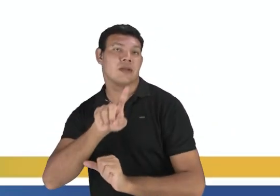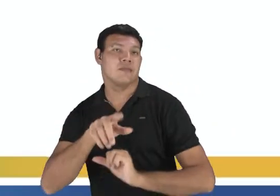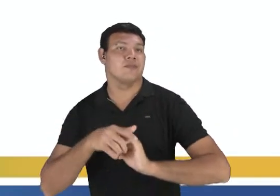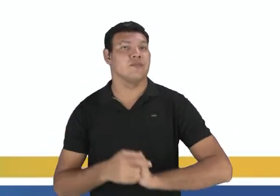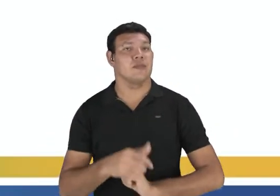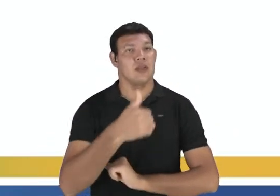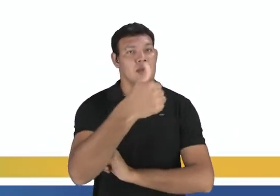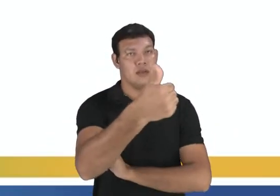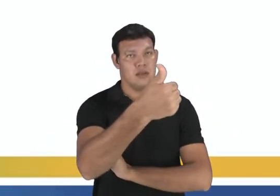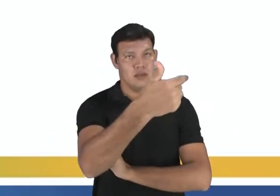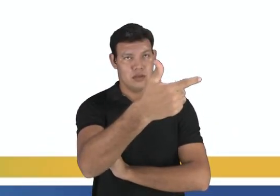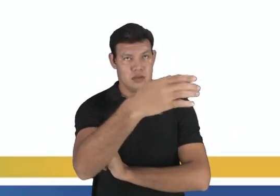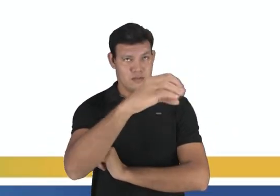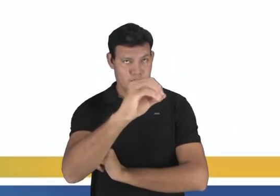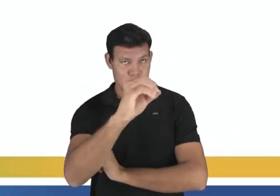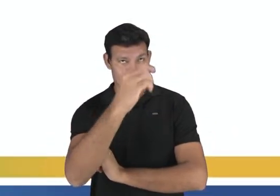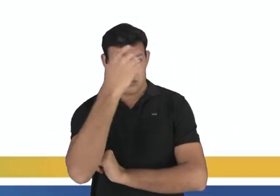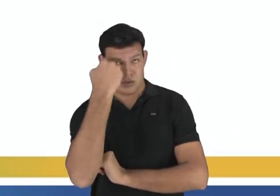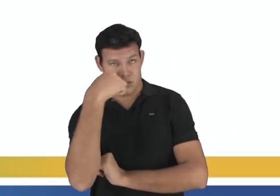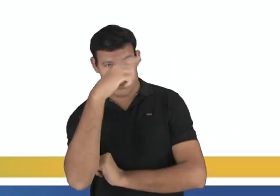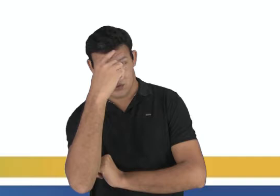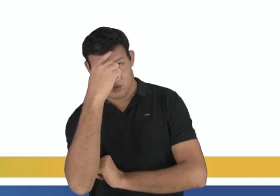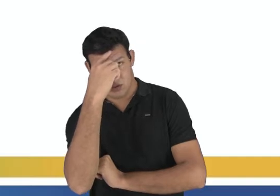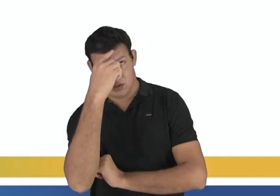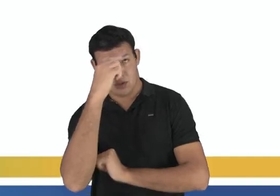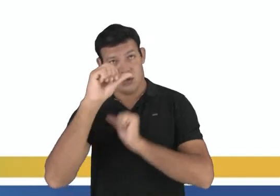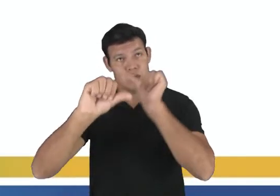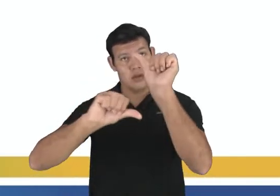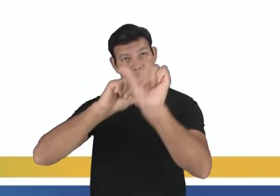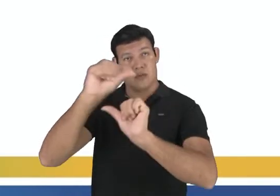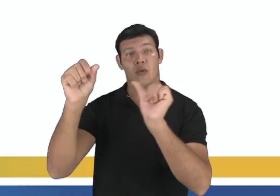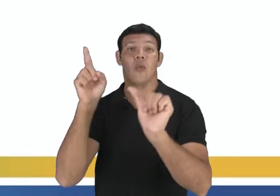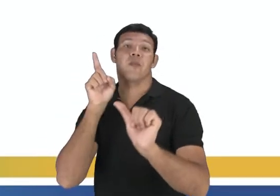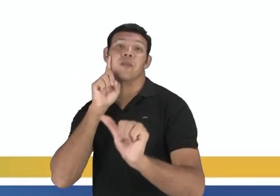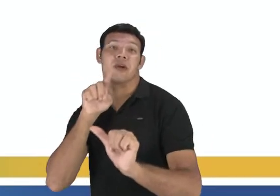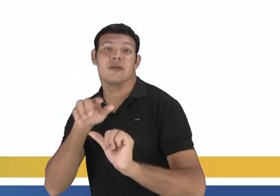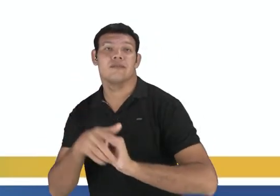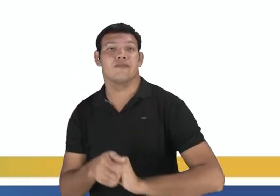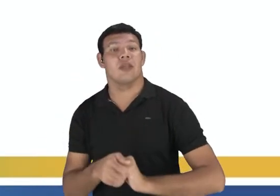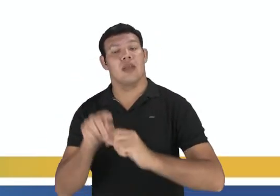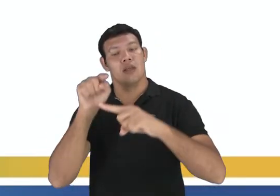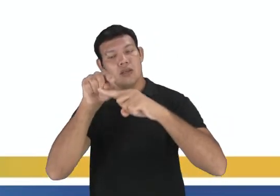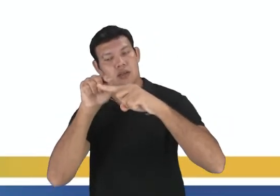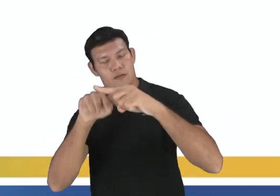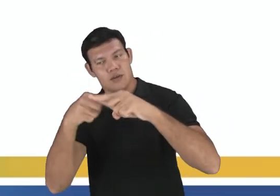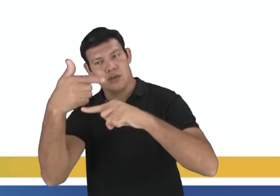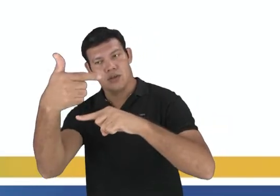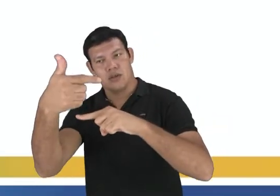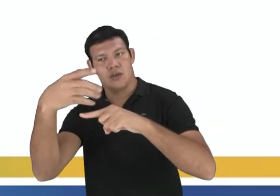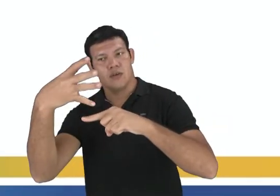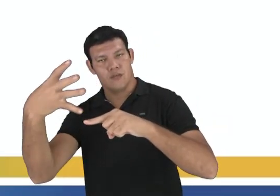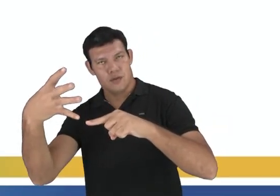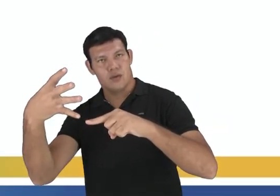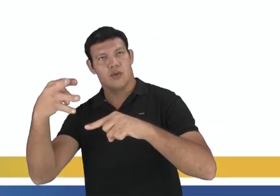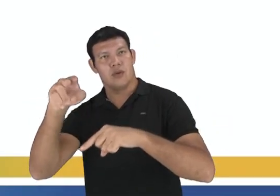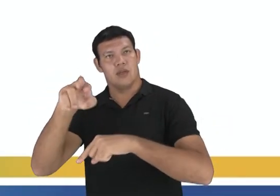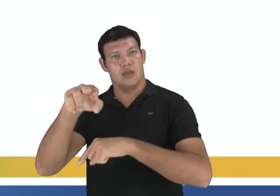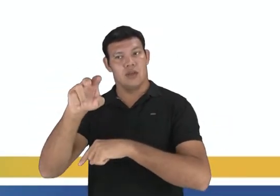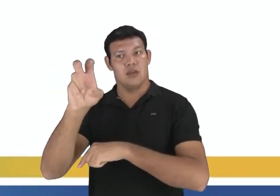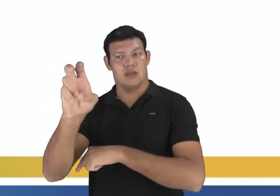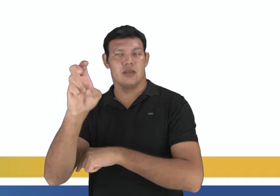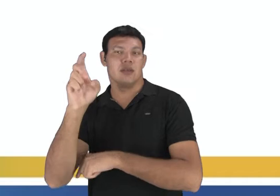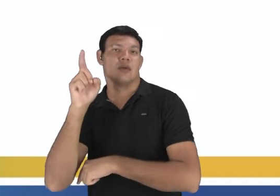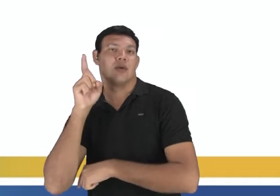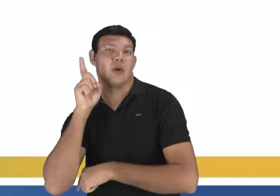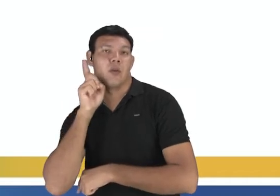caso 120 horas e quero transformar para dia. Então basta eu dividir por 24 e aí eu vou ter os 5 dias.